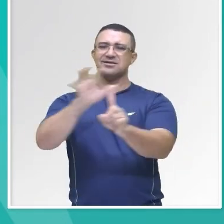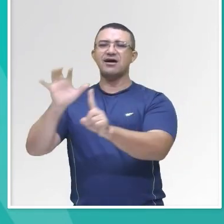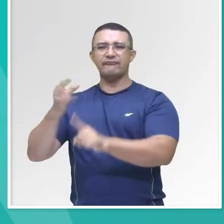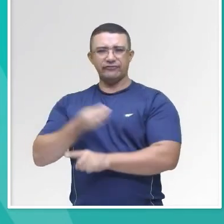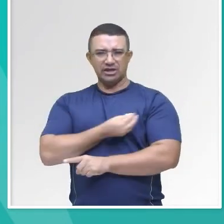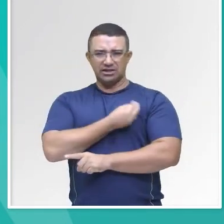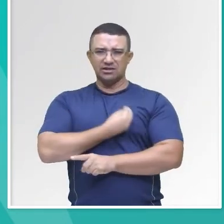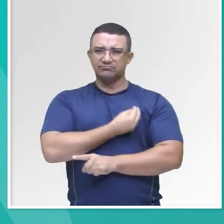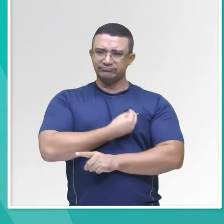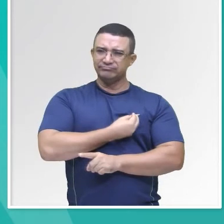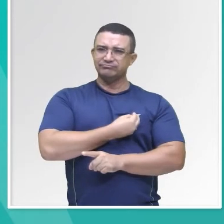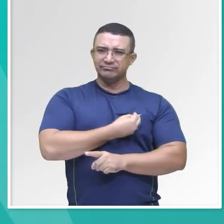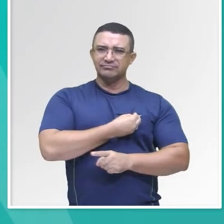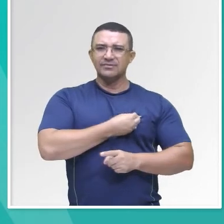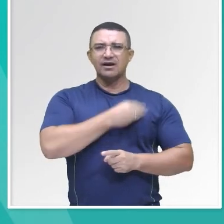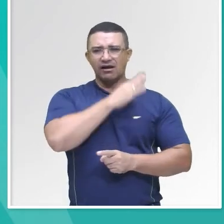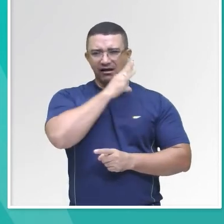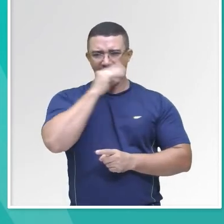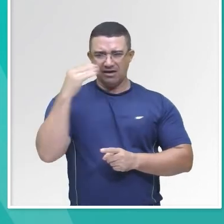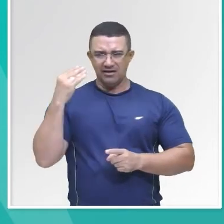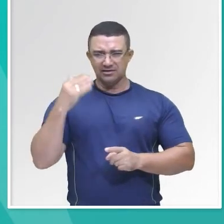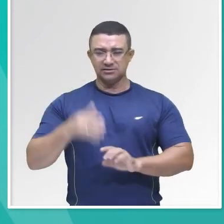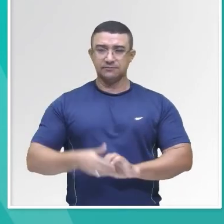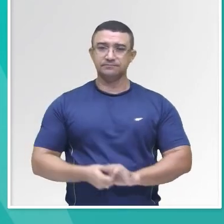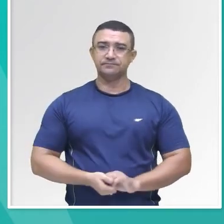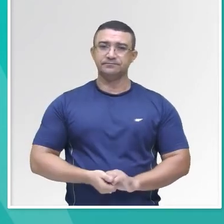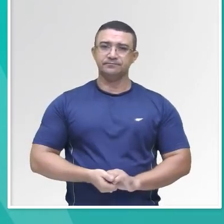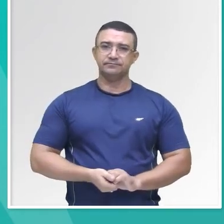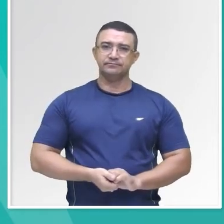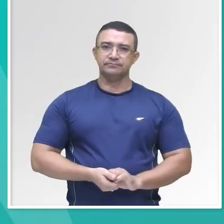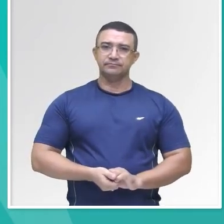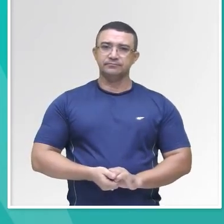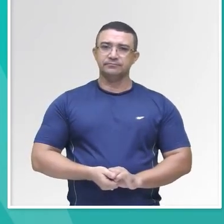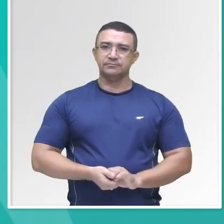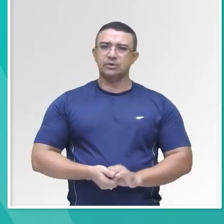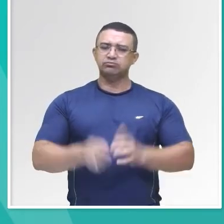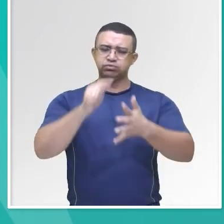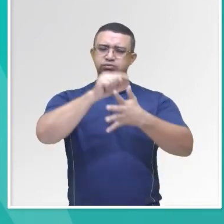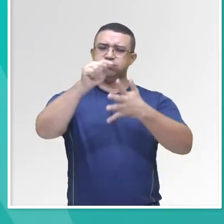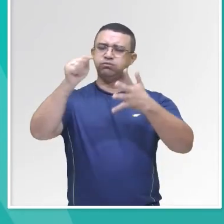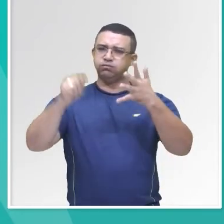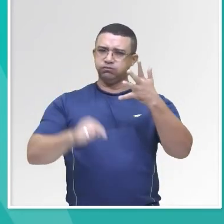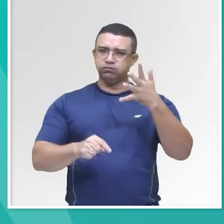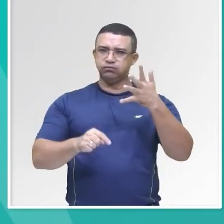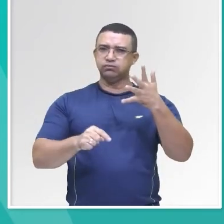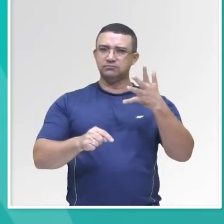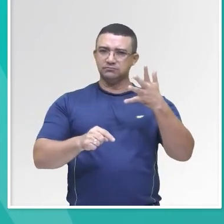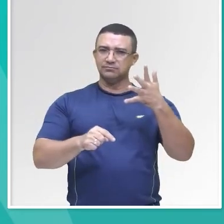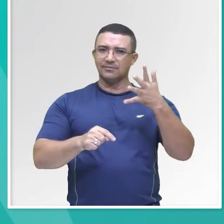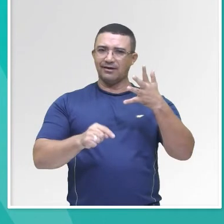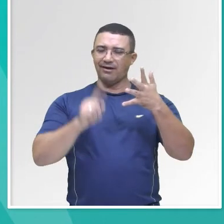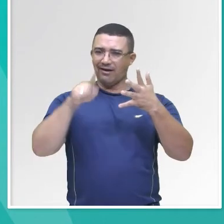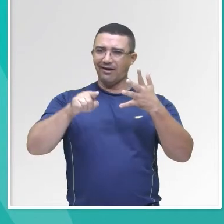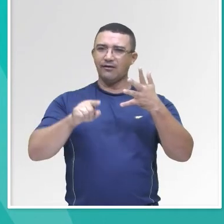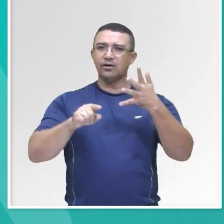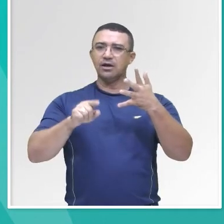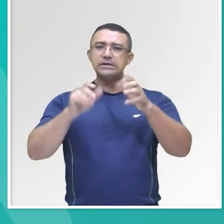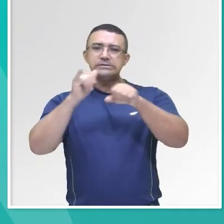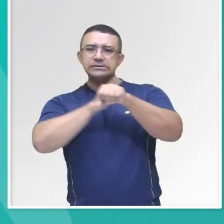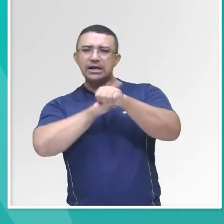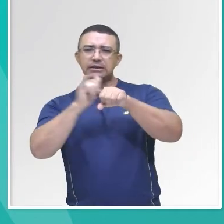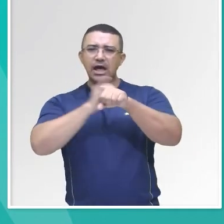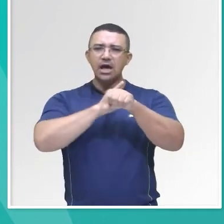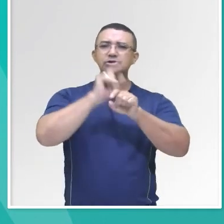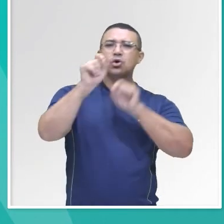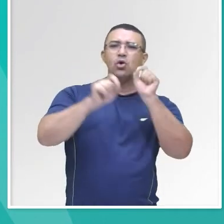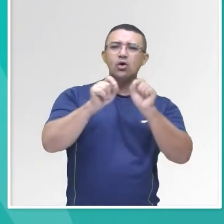Esses são alguns dos veículos usados para assediar os pequeninos, ó. veículos usados para